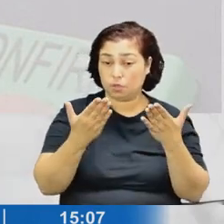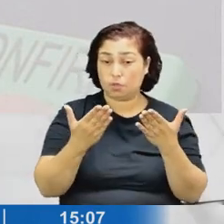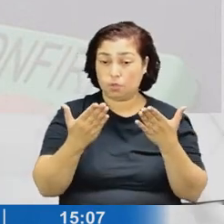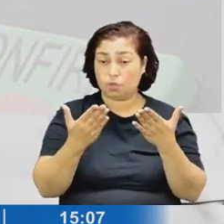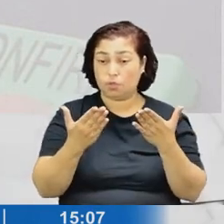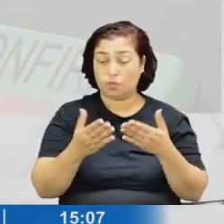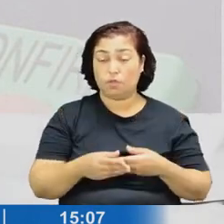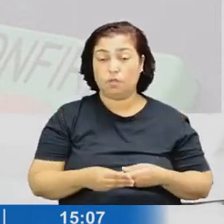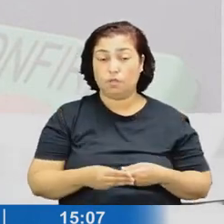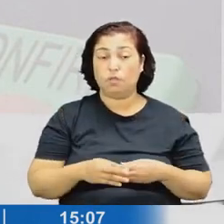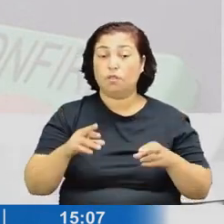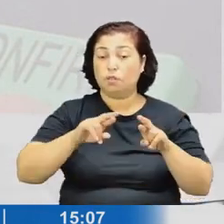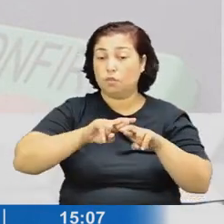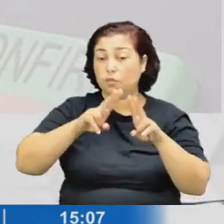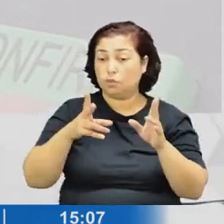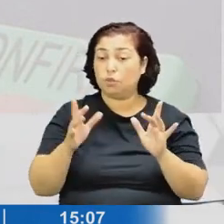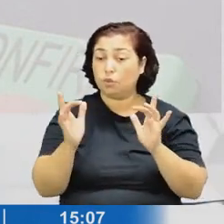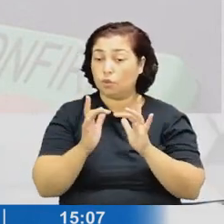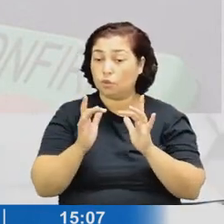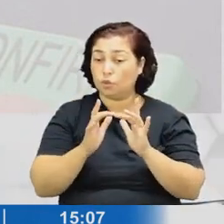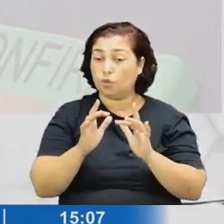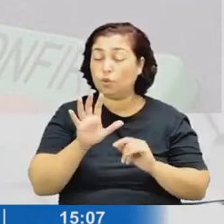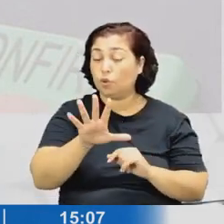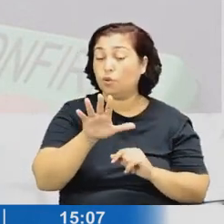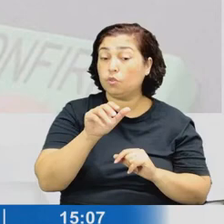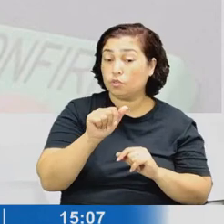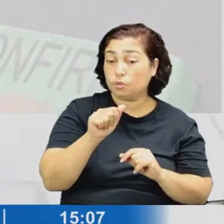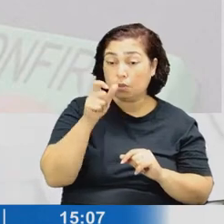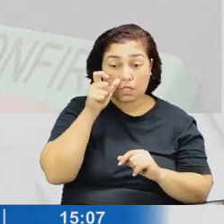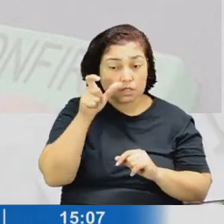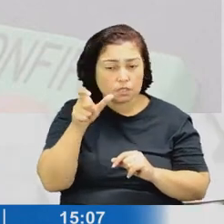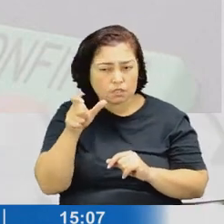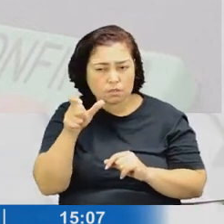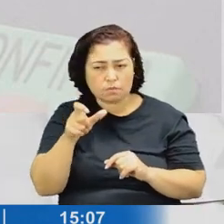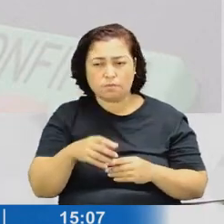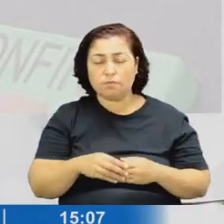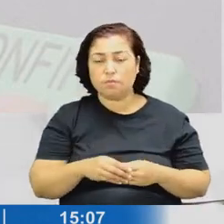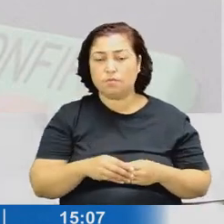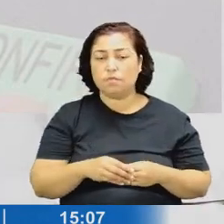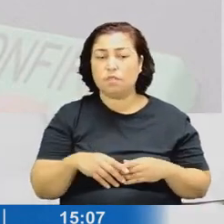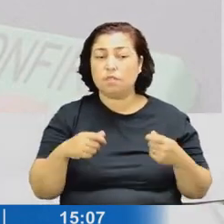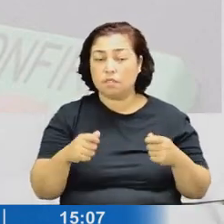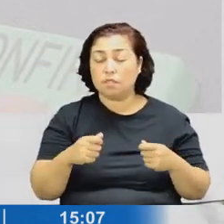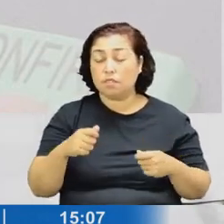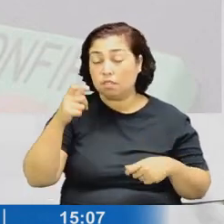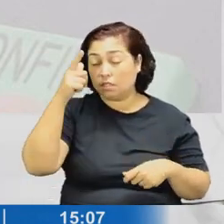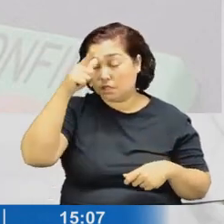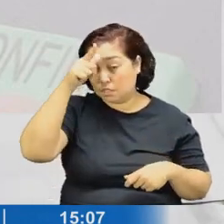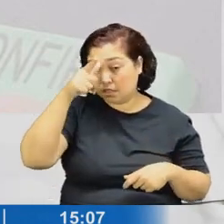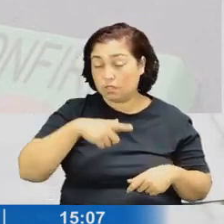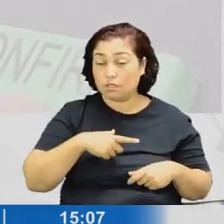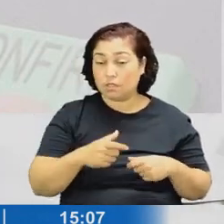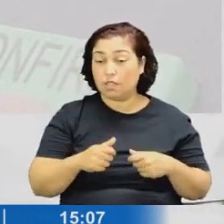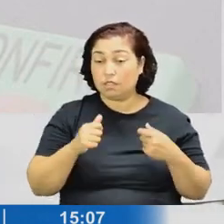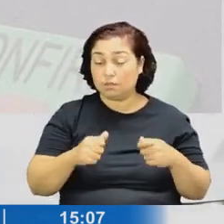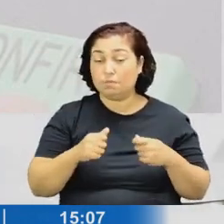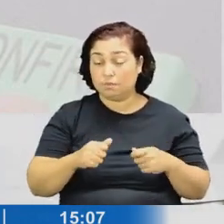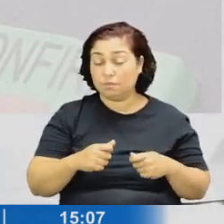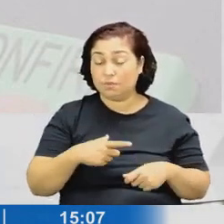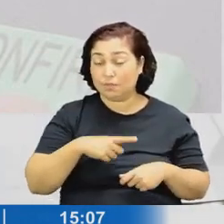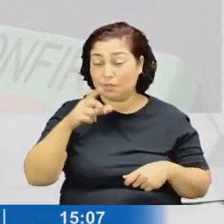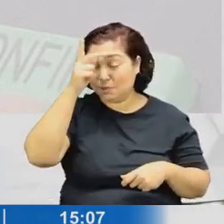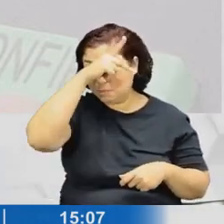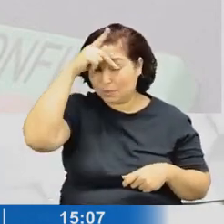imobilizá-las qual é a diferença conectar é chamei a atenção por isso que tem que ter um público né você não vai chamar atenção de todo mundo